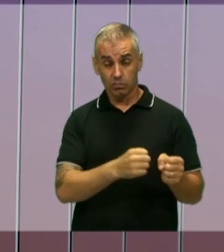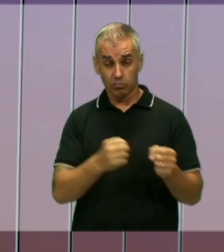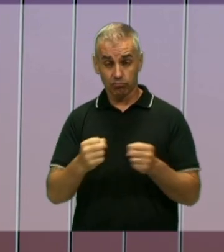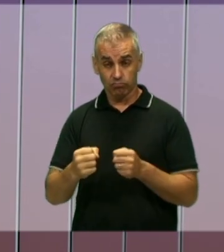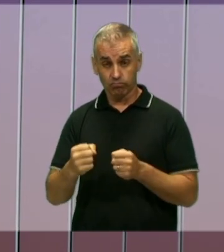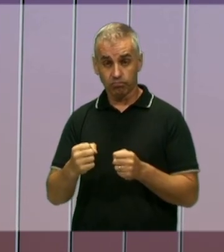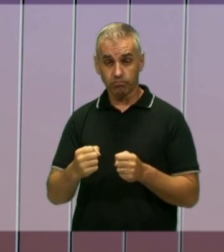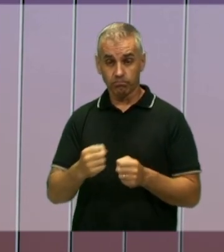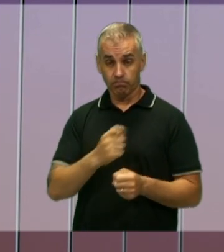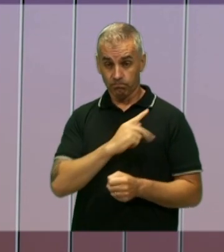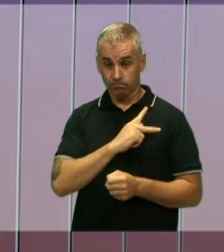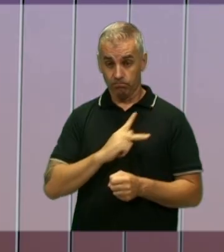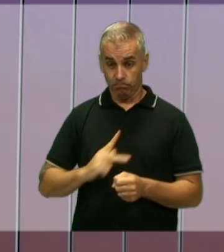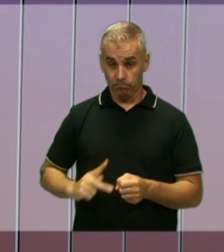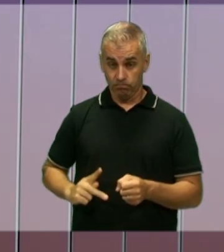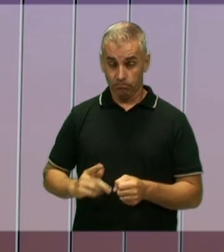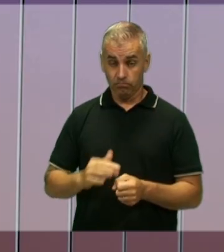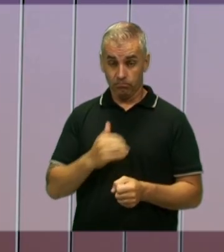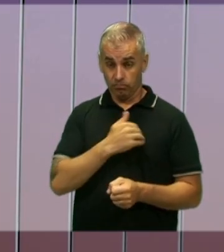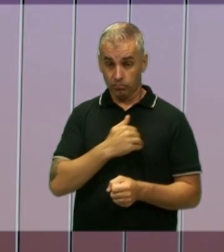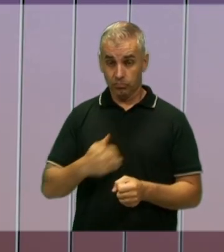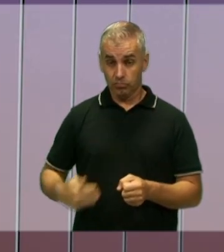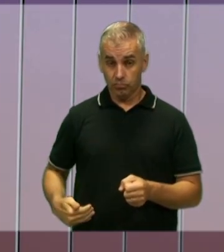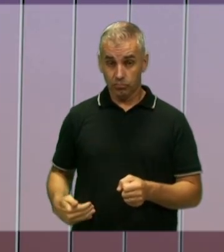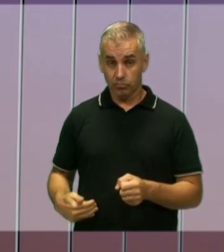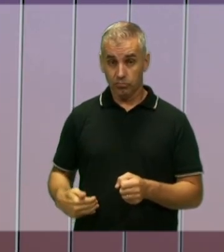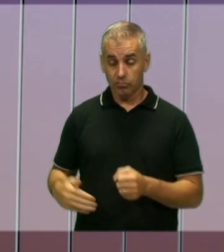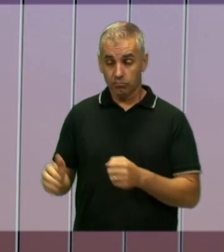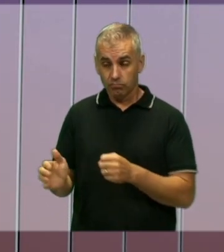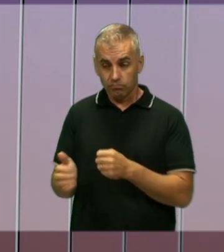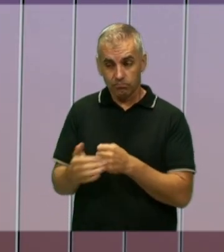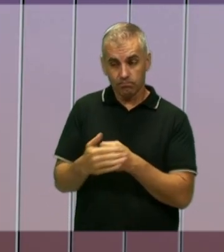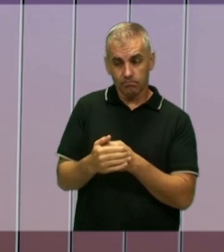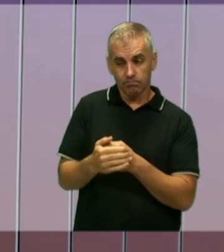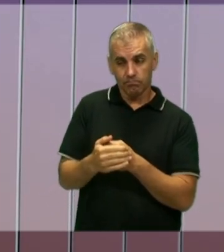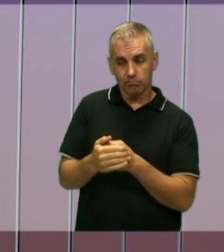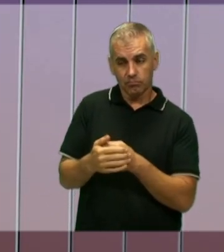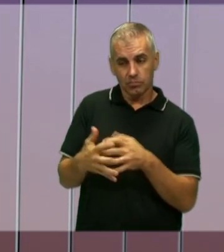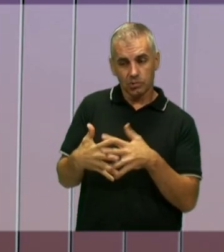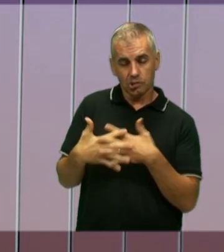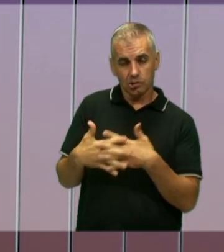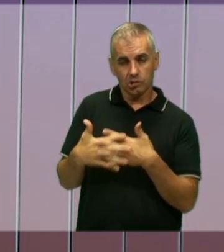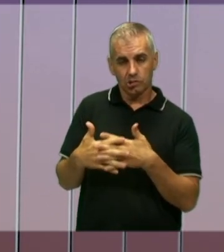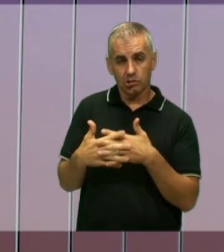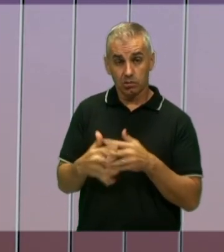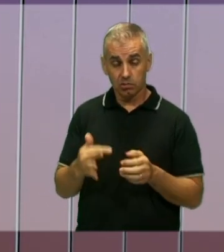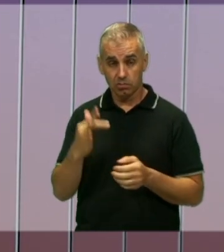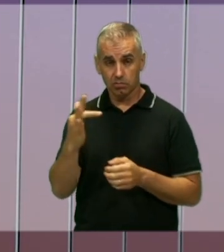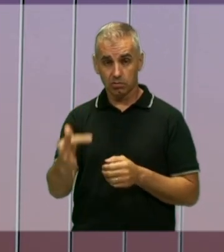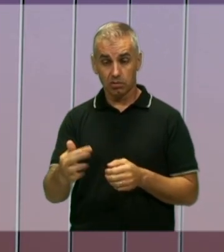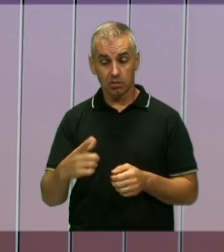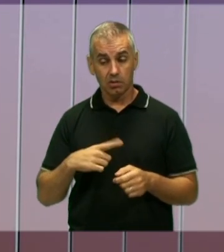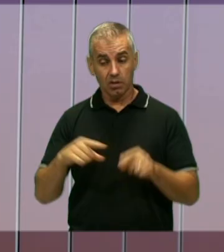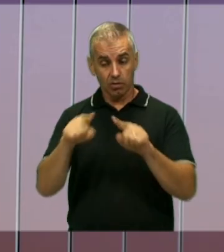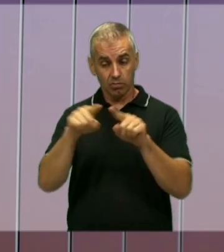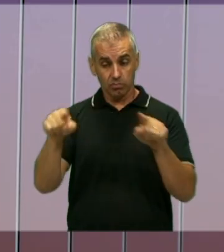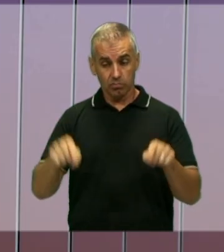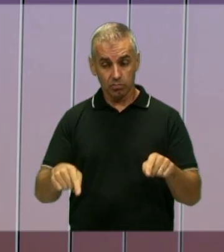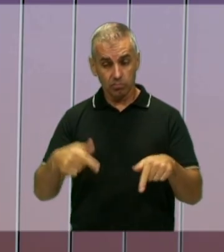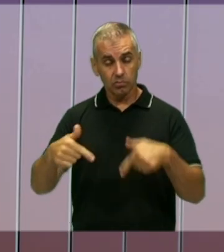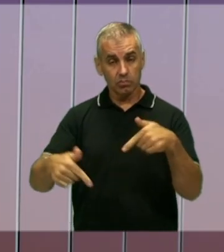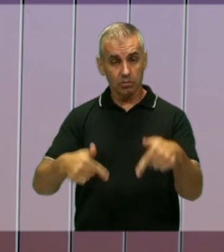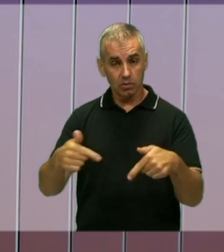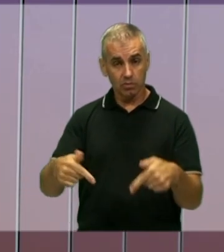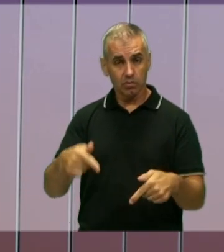se resguarde da possibilidade de nós entrarmos num colapso futuro. Por quê? Se nós temos o trabalhador médio, vamos